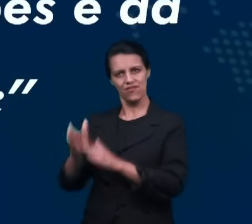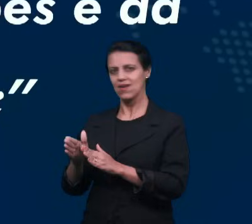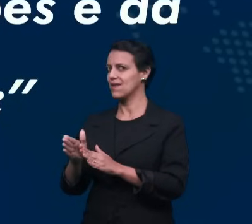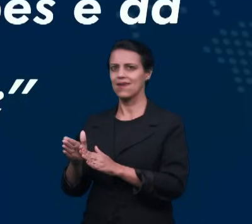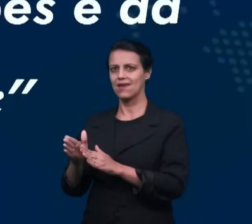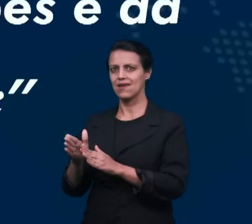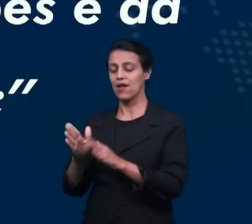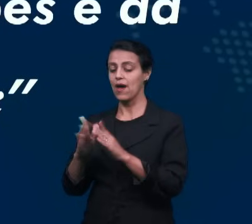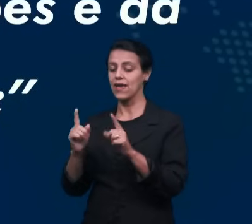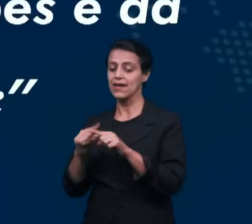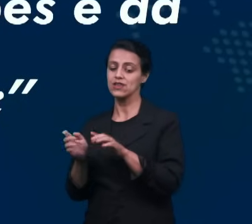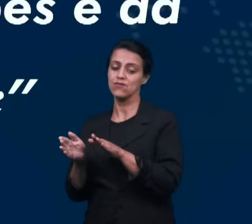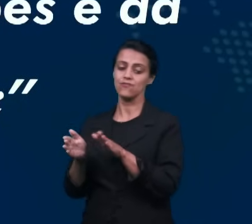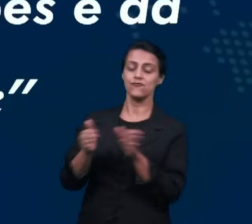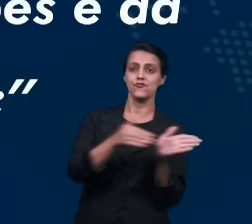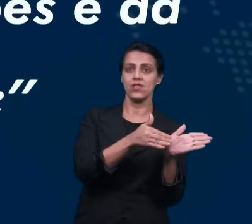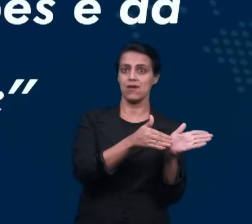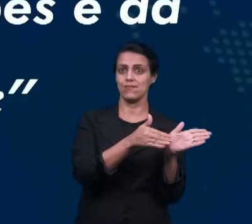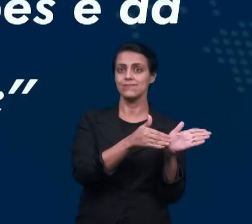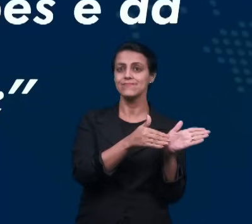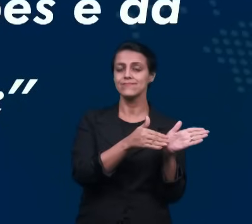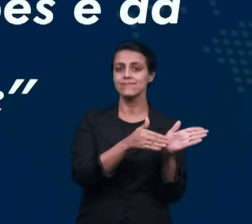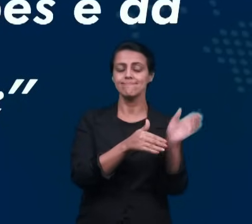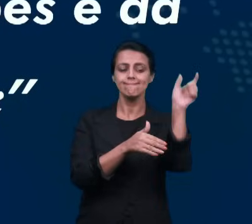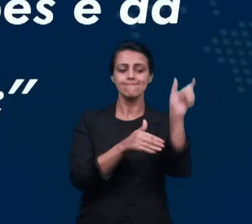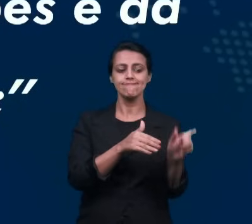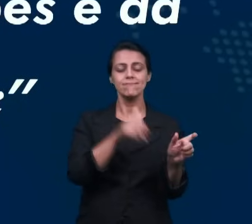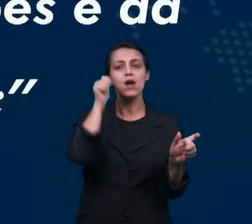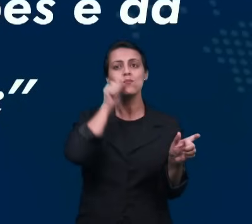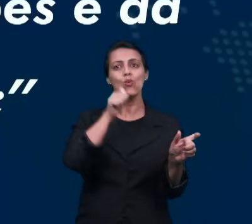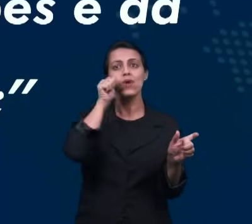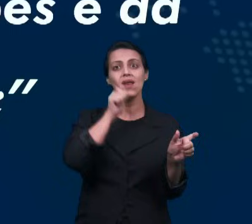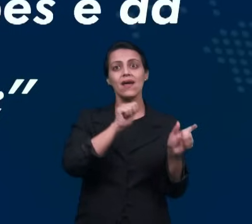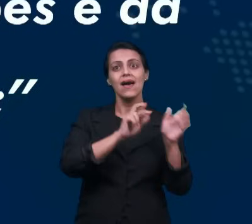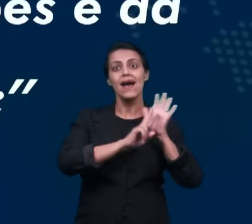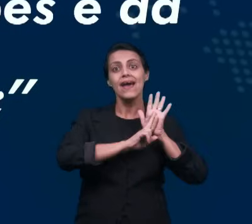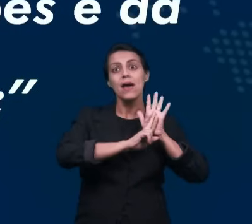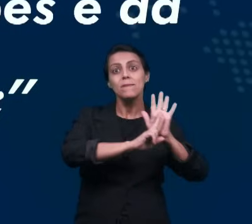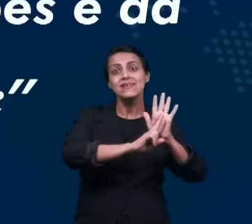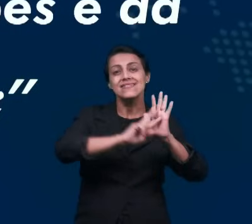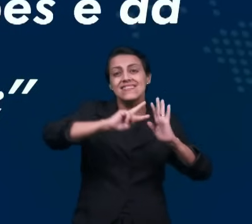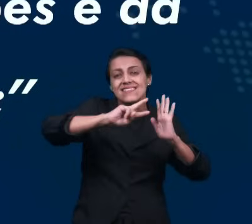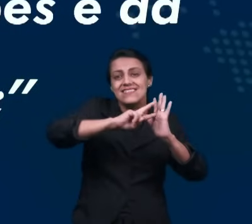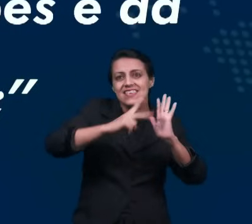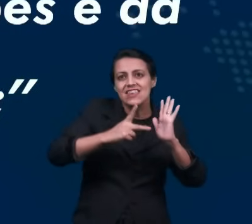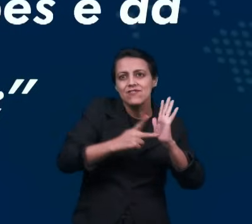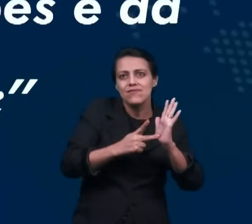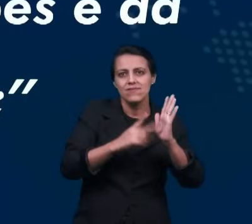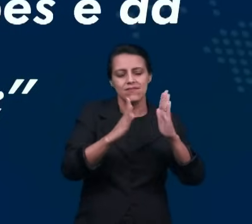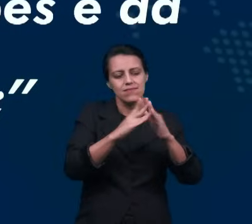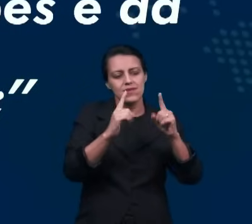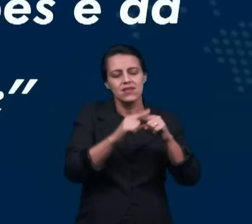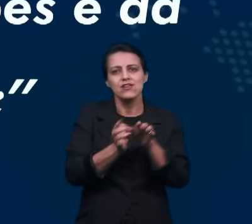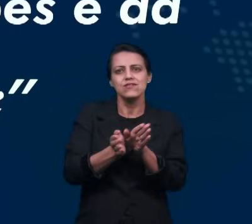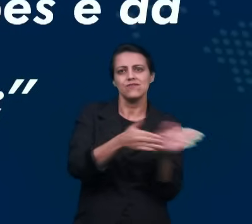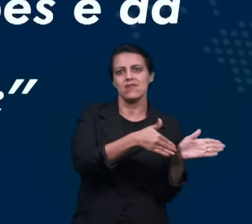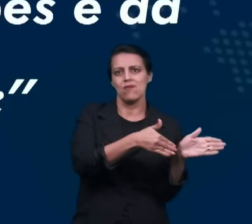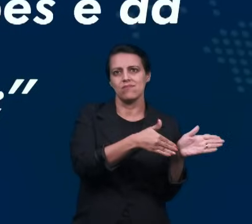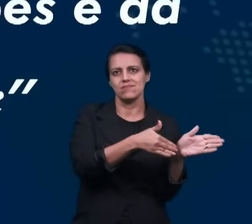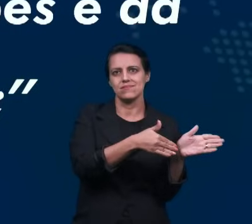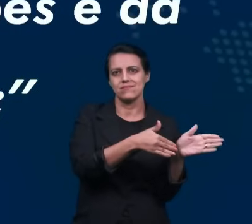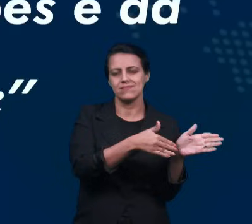Então, em todo se luta, existe uma igreja fiel, existe uma igreja infiel. Nós somos a igreja fiel?